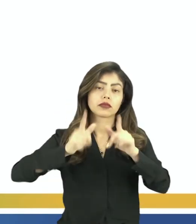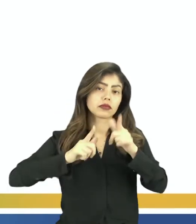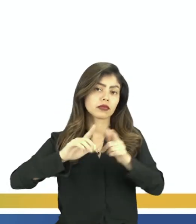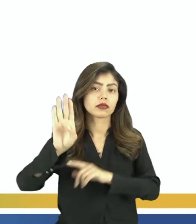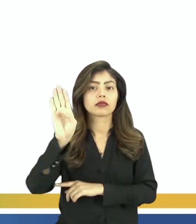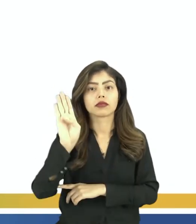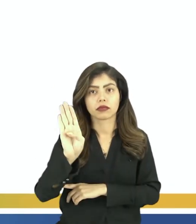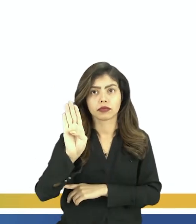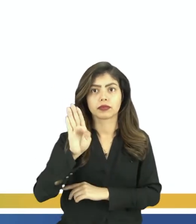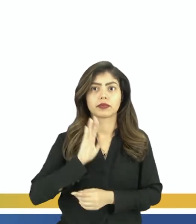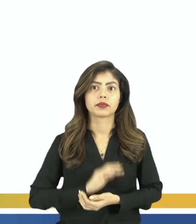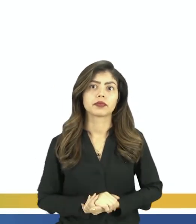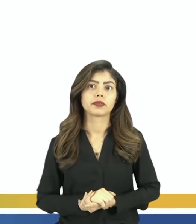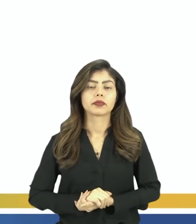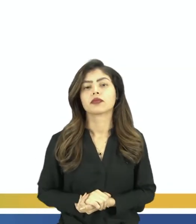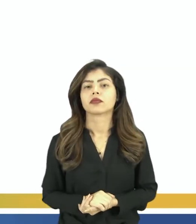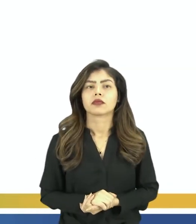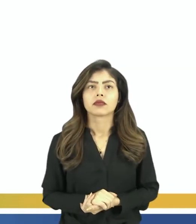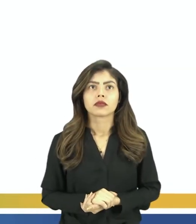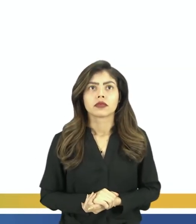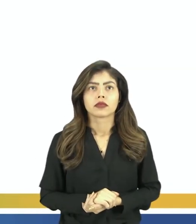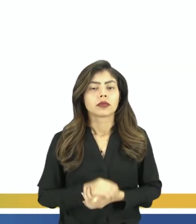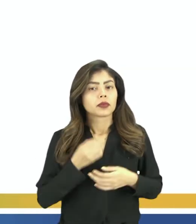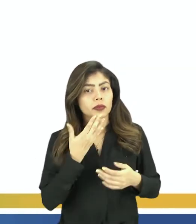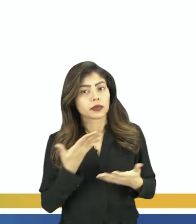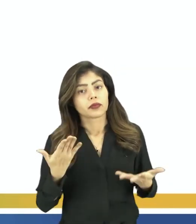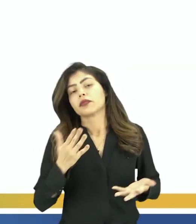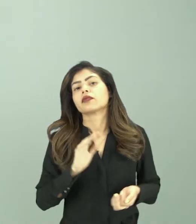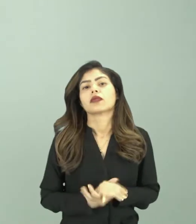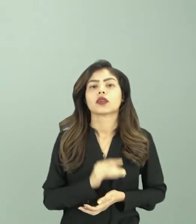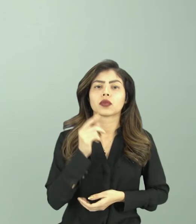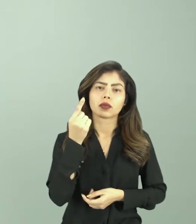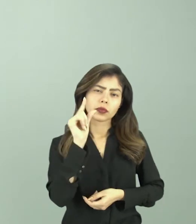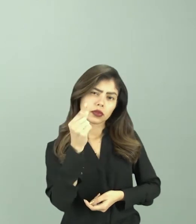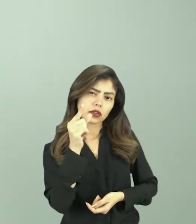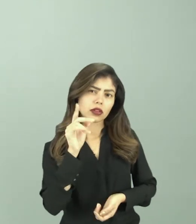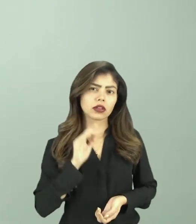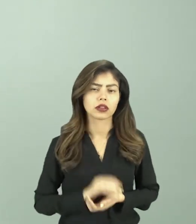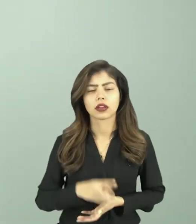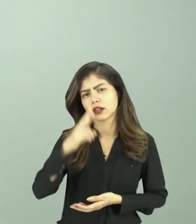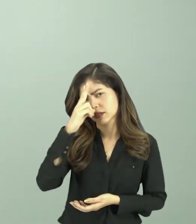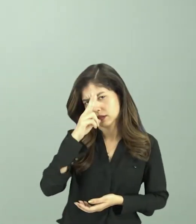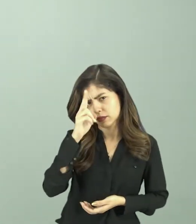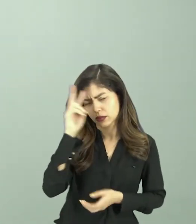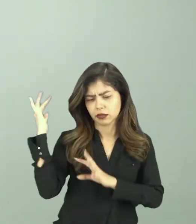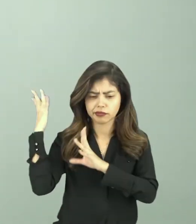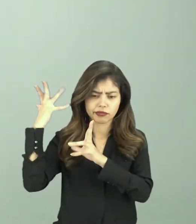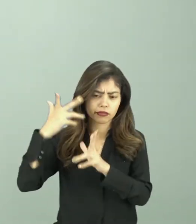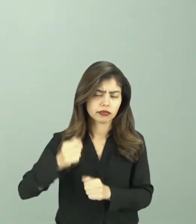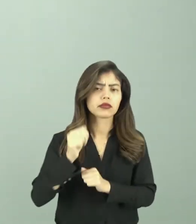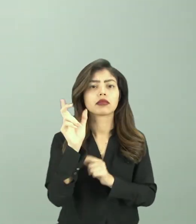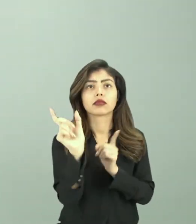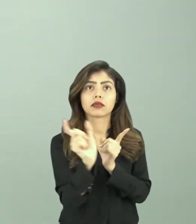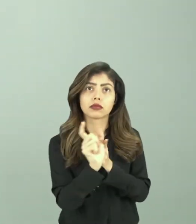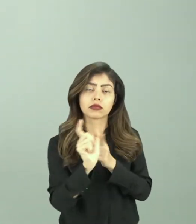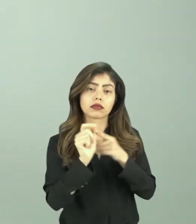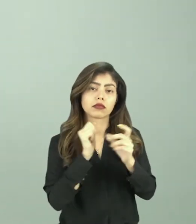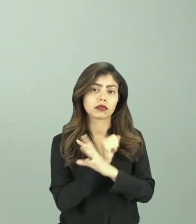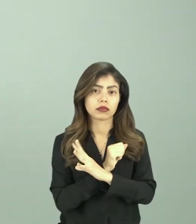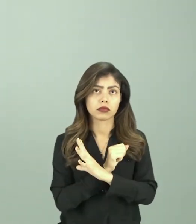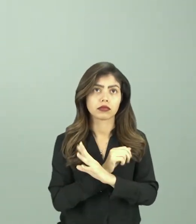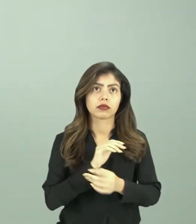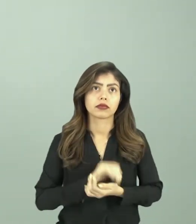letra B de bola. Bom, agora a gente vai falar um pouquinho e relembrar sobre a nomenclatura dos